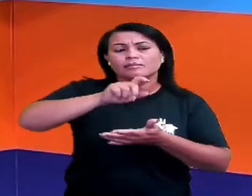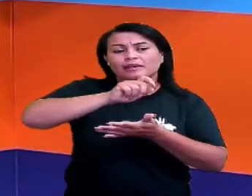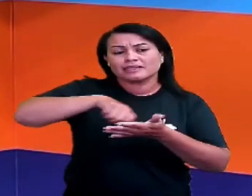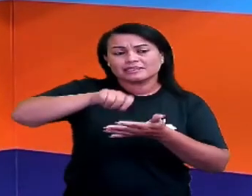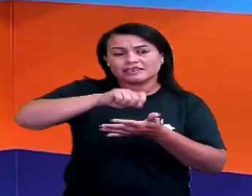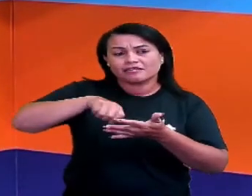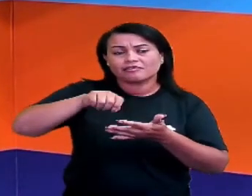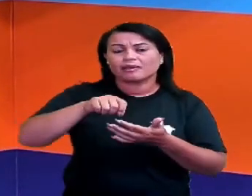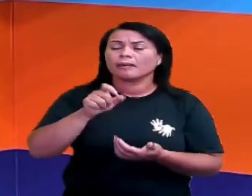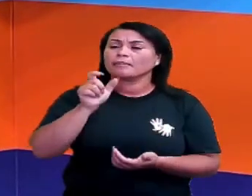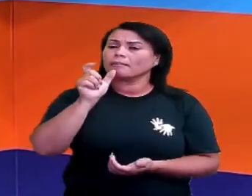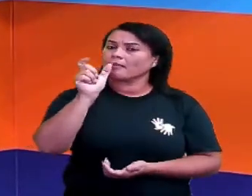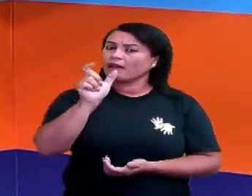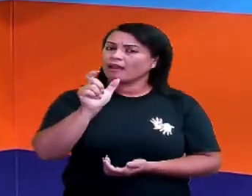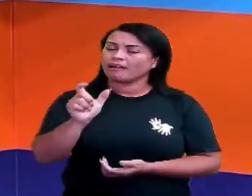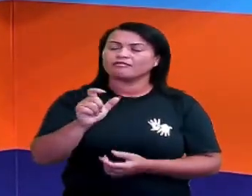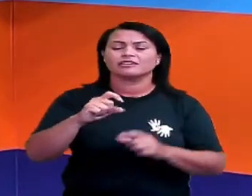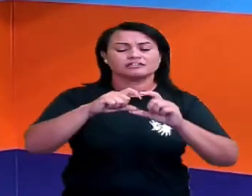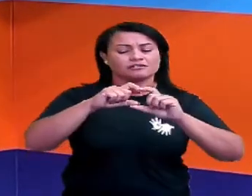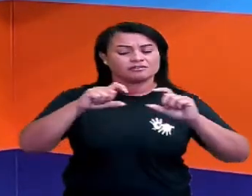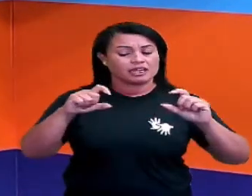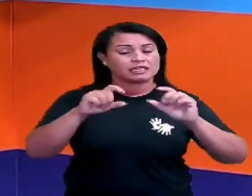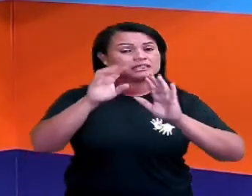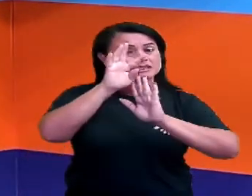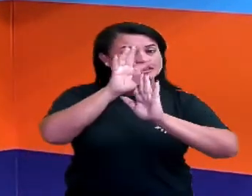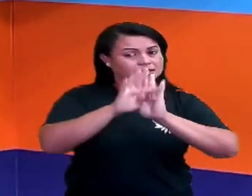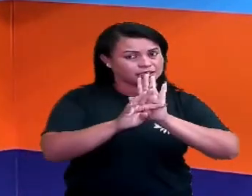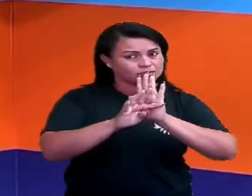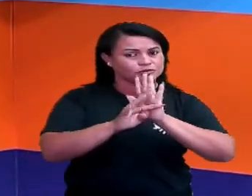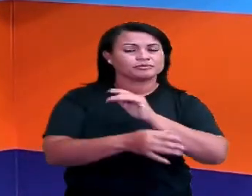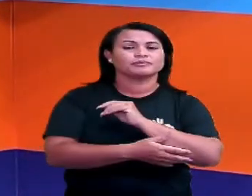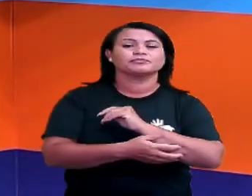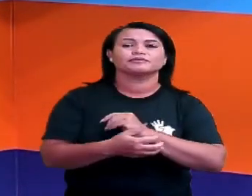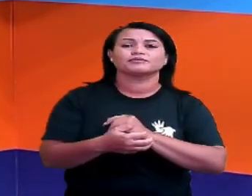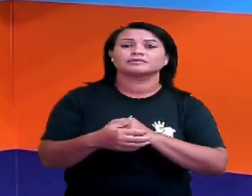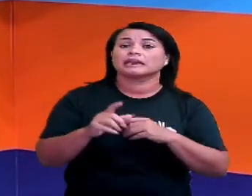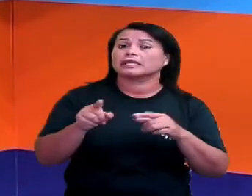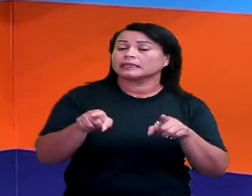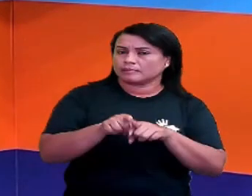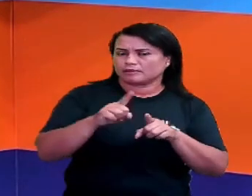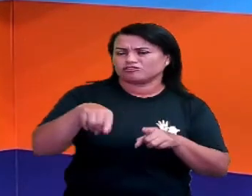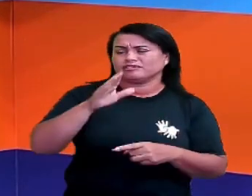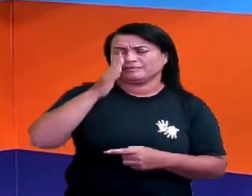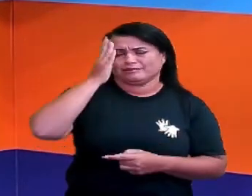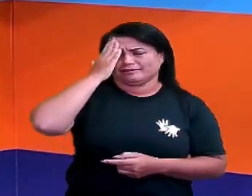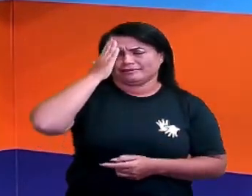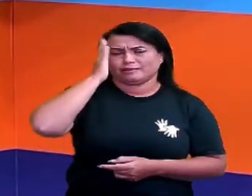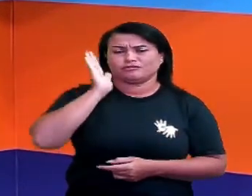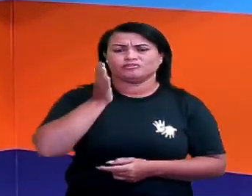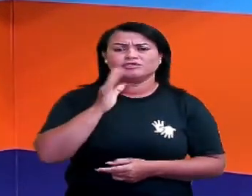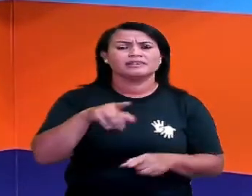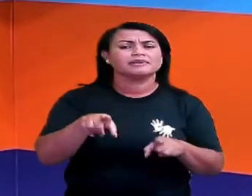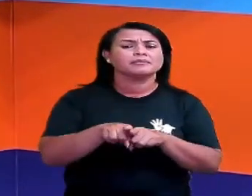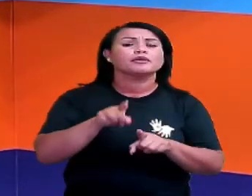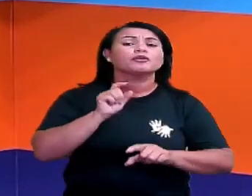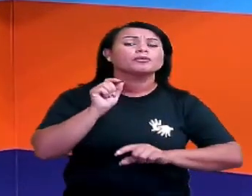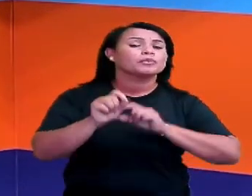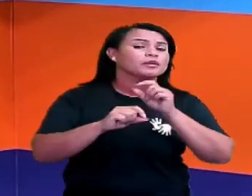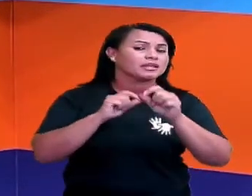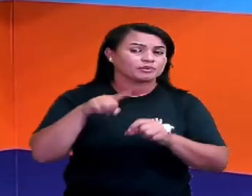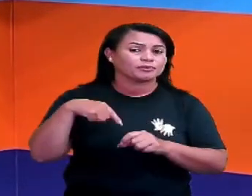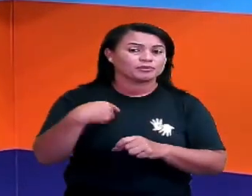escrever palavras, frases ou textos. Então, isso a gente já sabe. A gente já sabe também que o